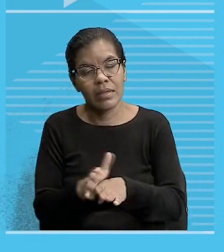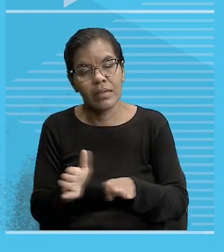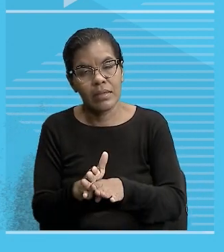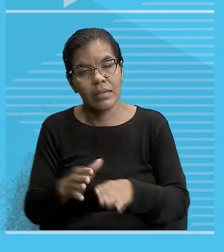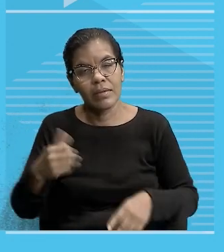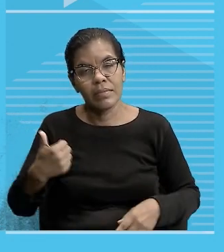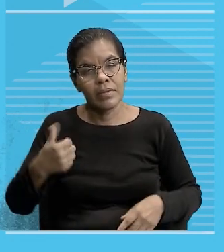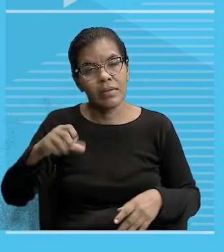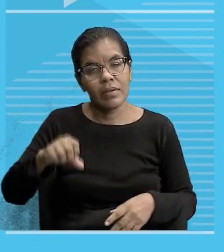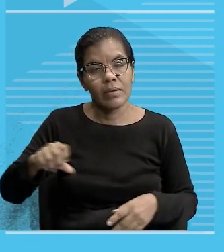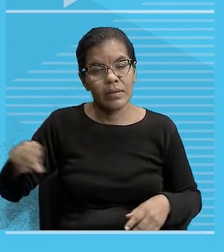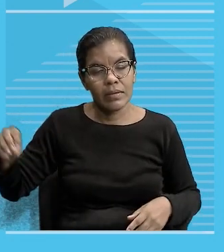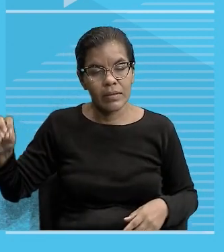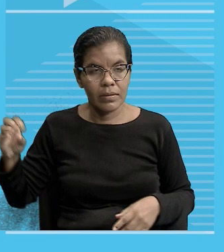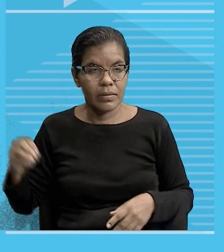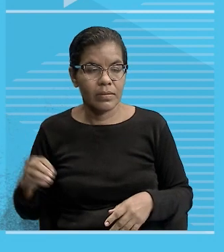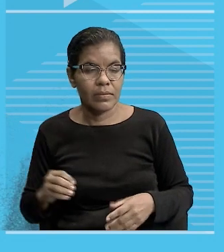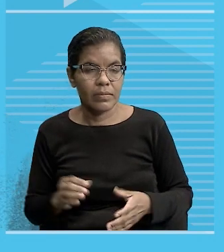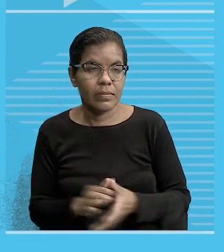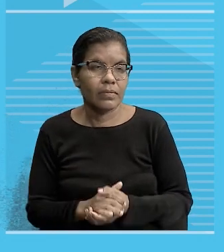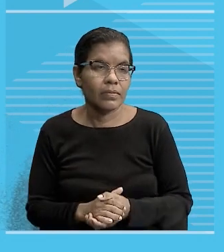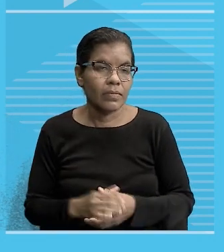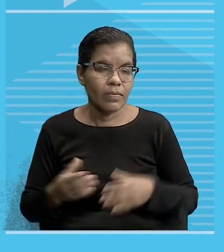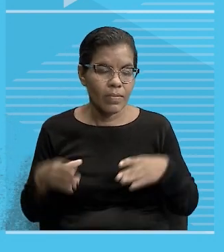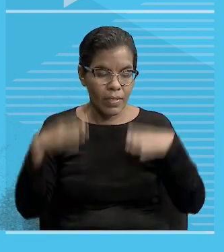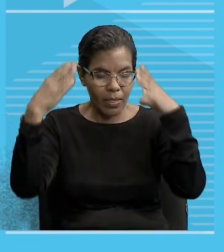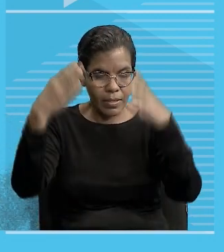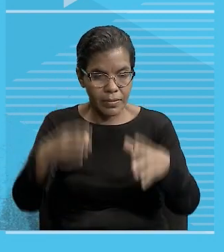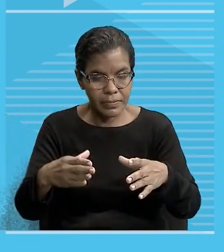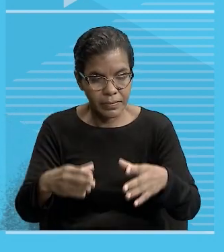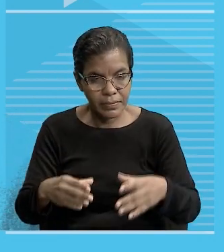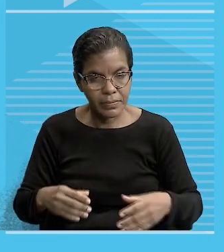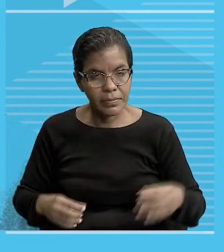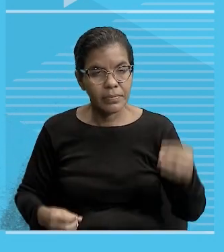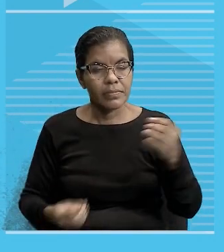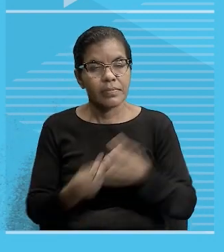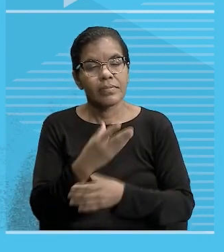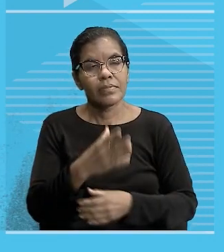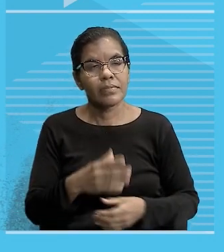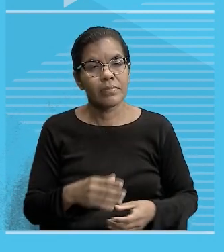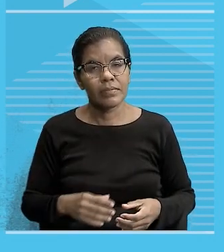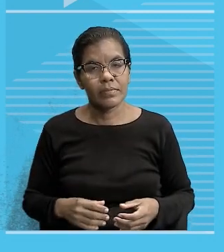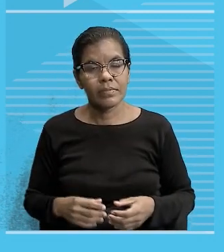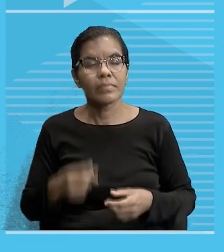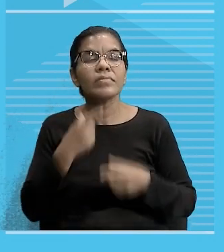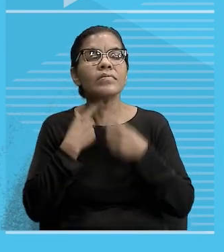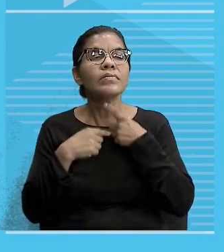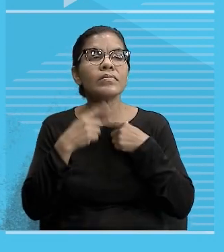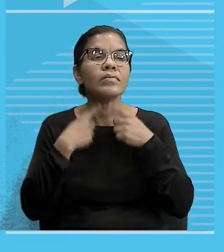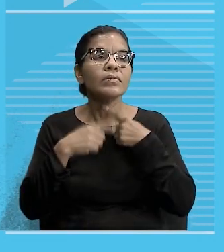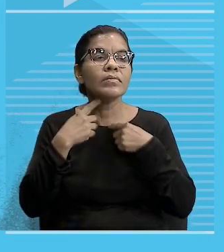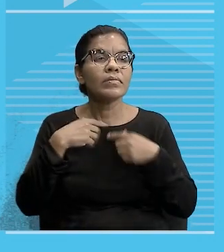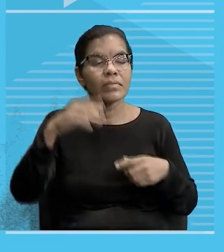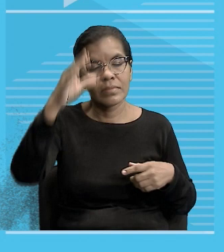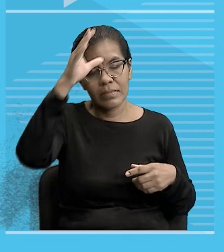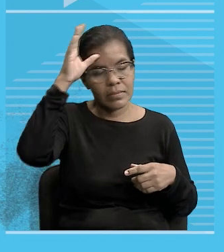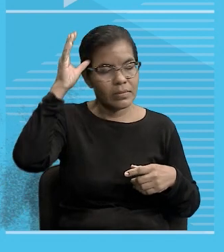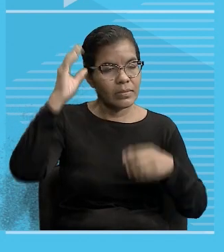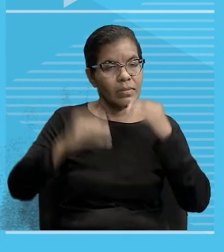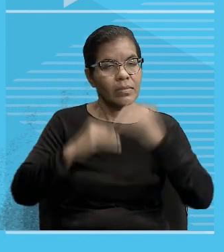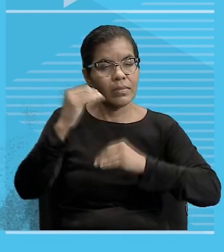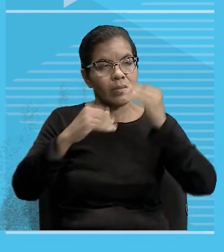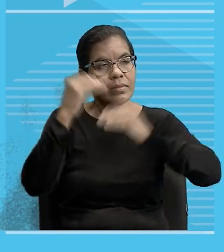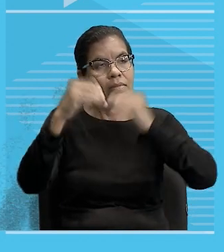que era concentração na criação das necessidades de desejo do cliente aí foi evoluindo